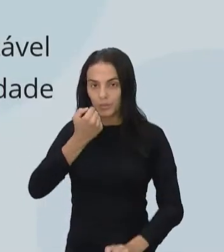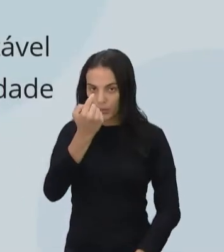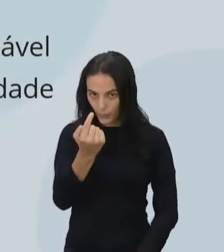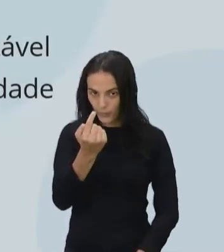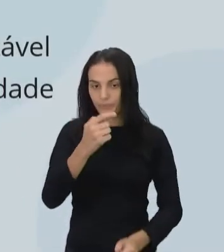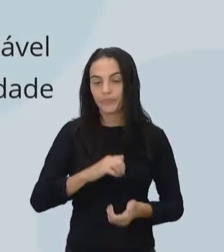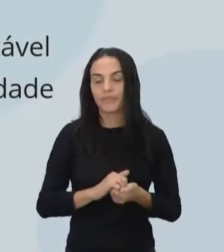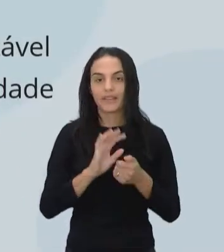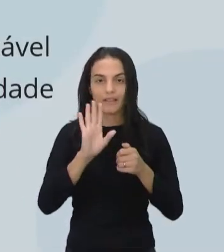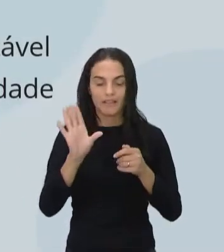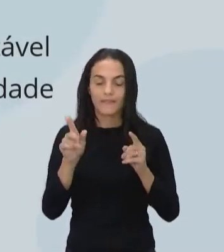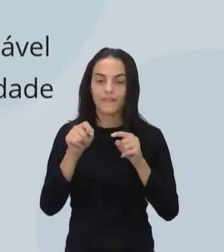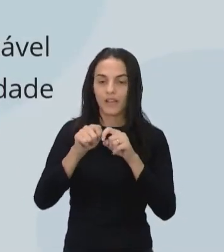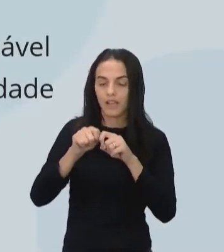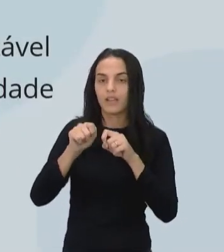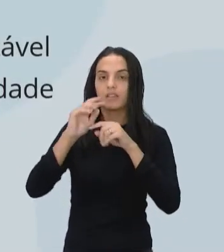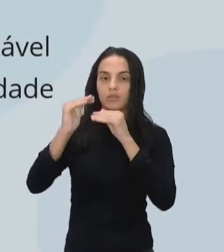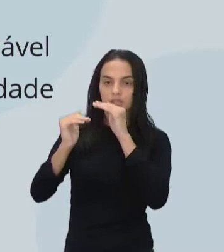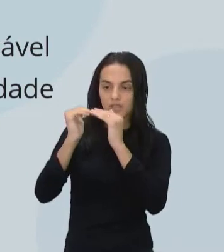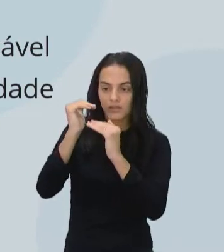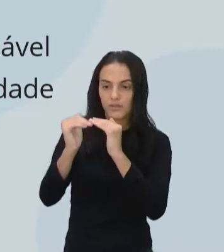né? Faz parte do desenvolvimento